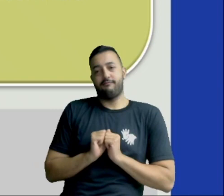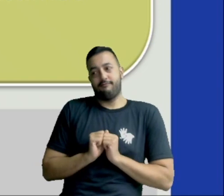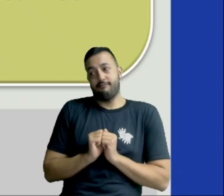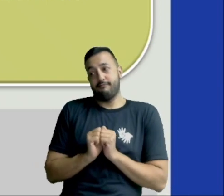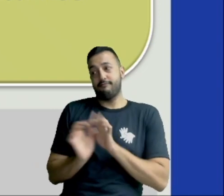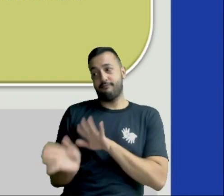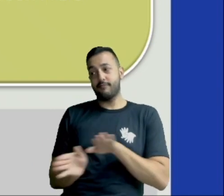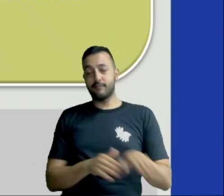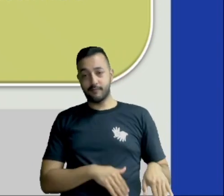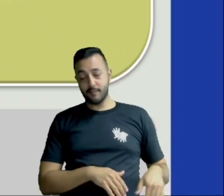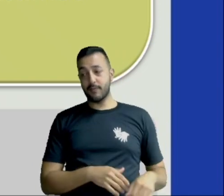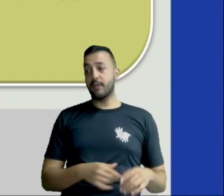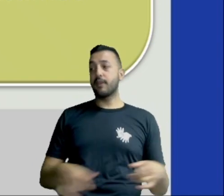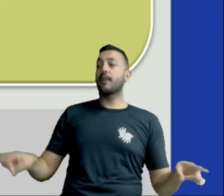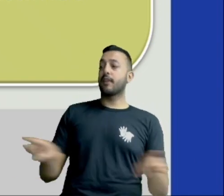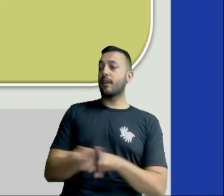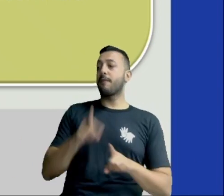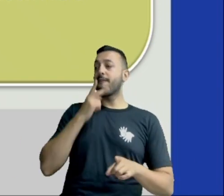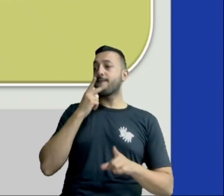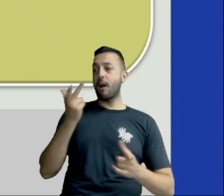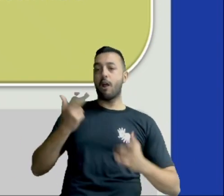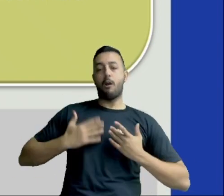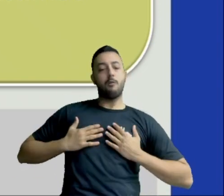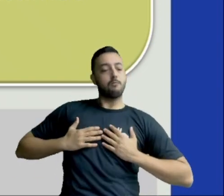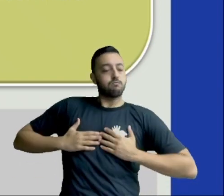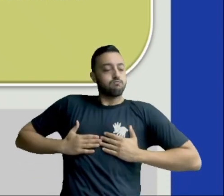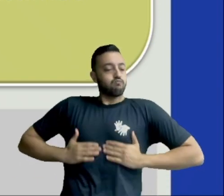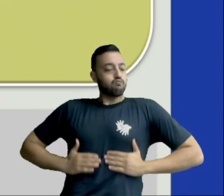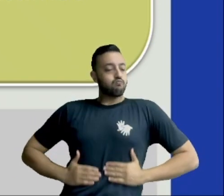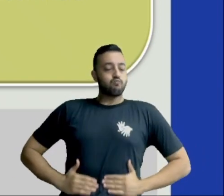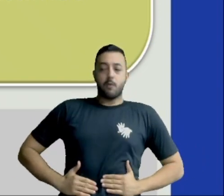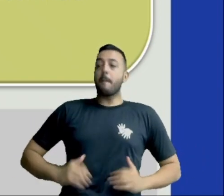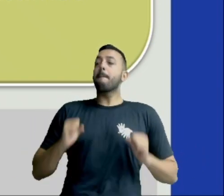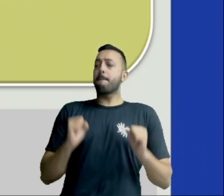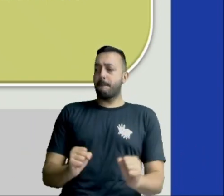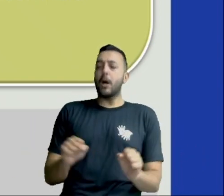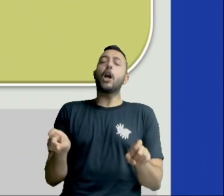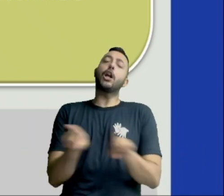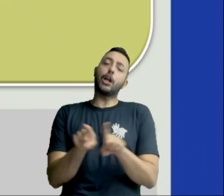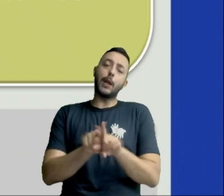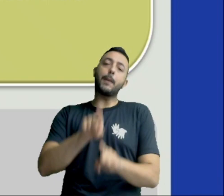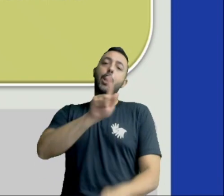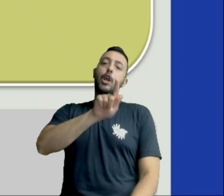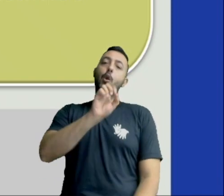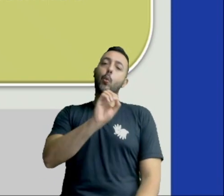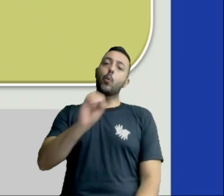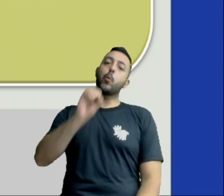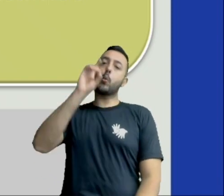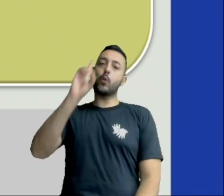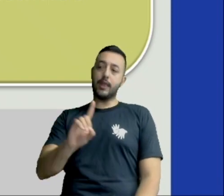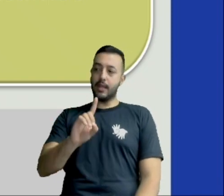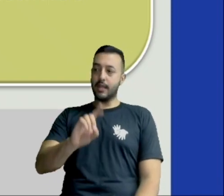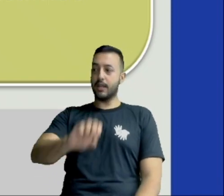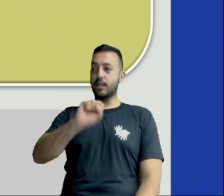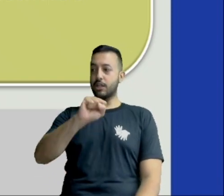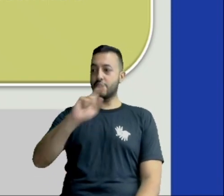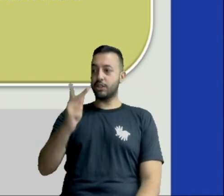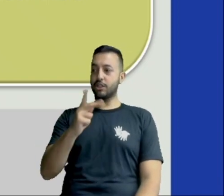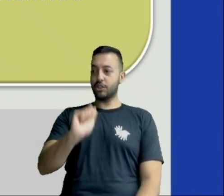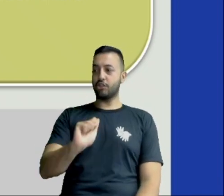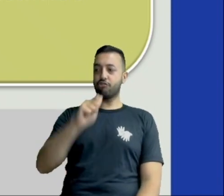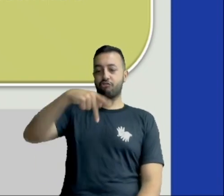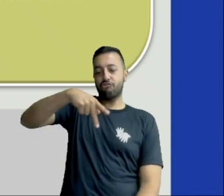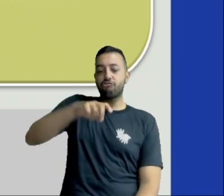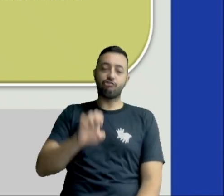Agora eu quero dizer que a pessoa também está em forma. Posso usar também good shape, para dizer que a pessoa está em forma,